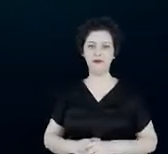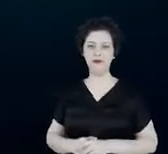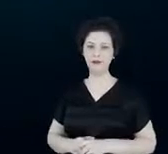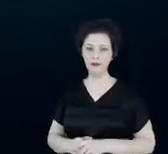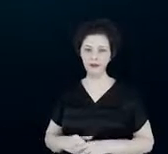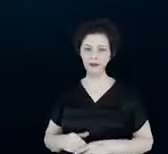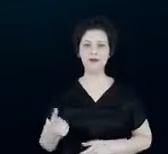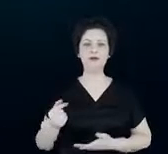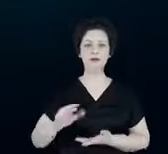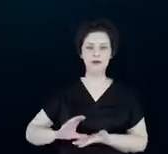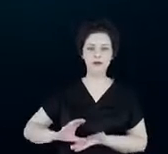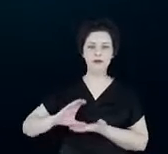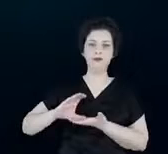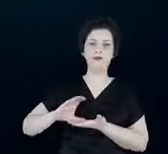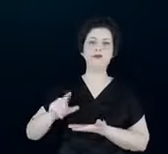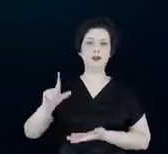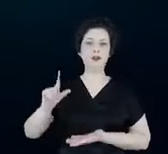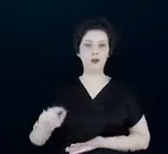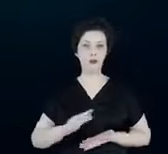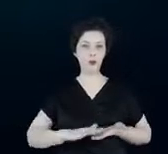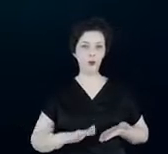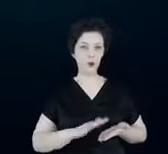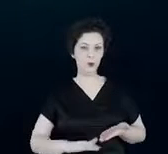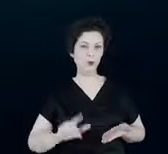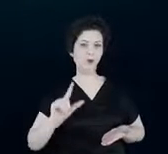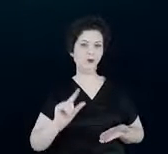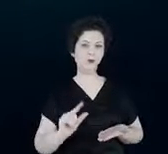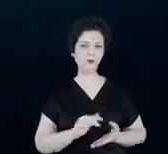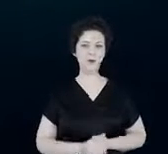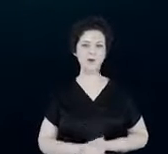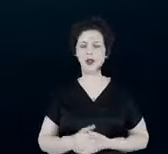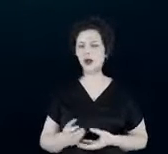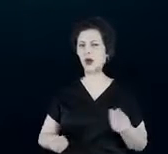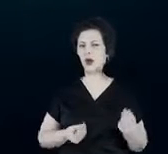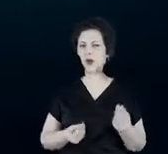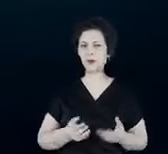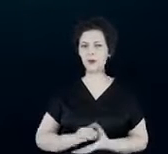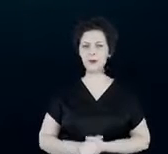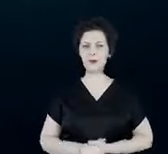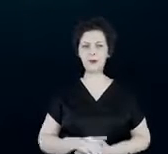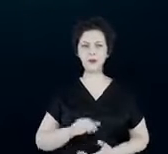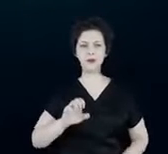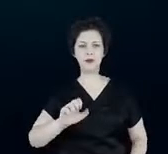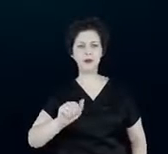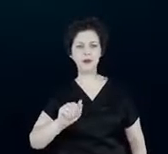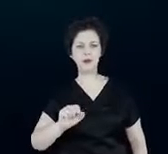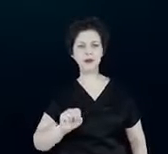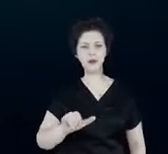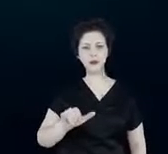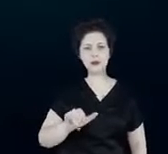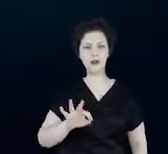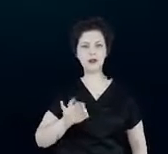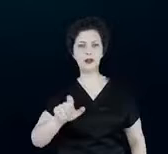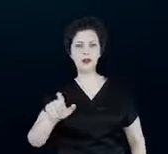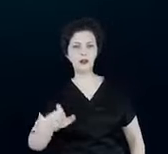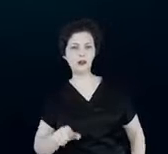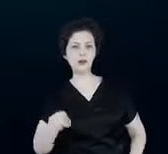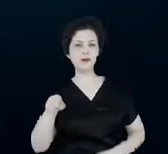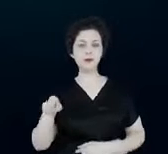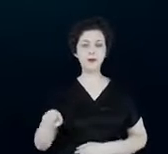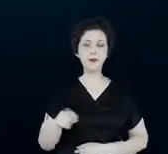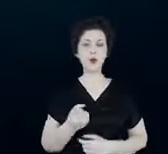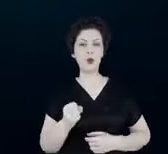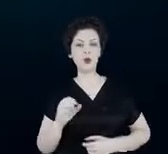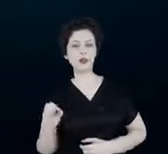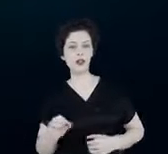geralmente a receita é você diminuir custo Como assim vende milicos aí cê tá se eu não tem que são dois bons casos em que oitenta e